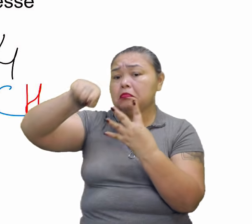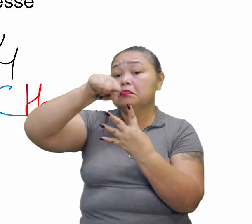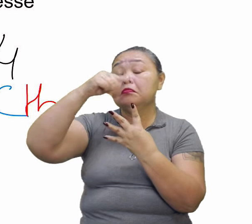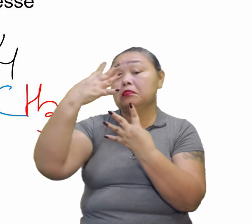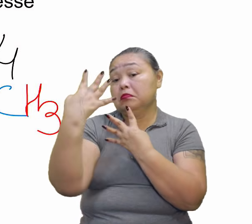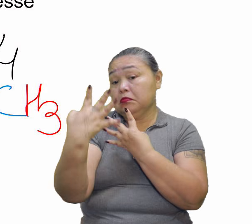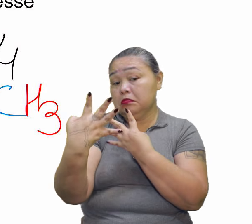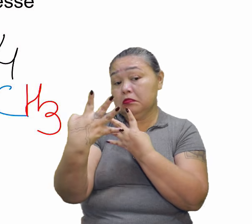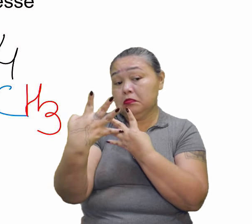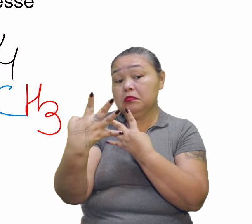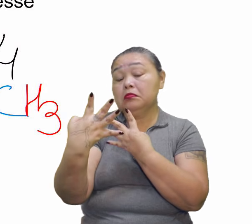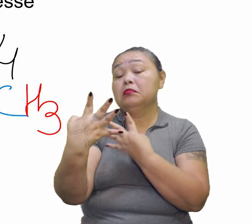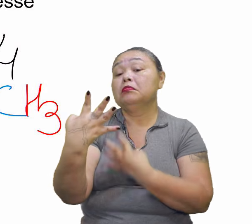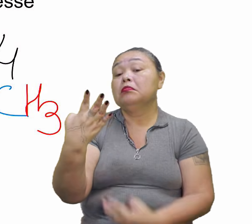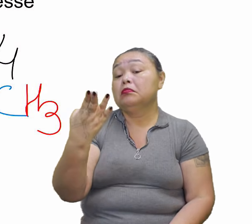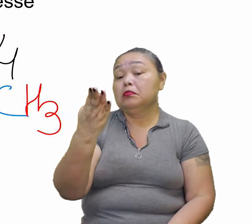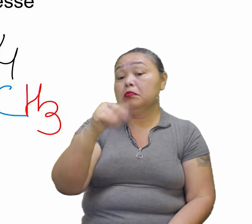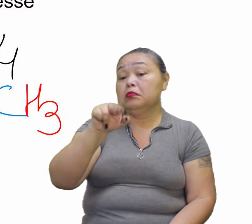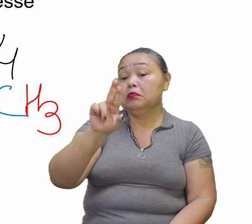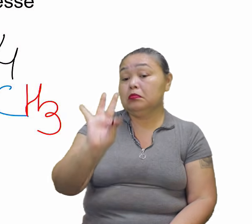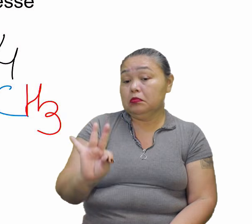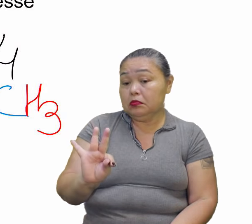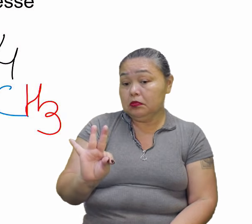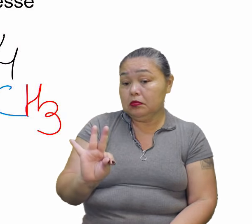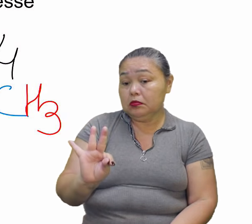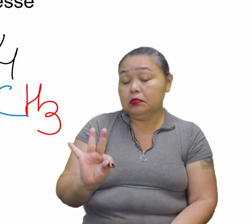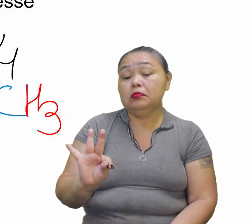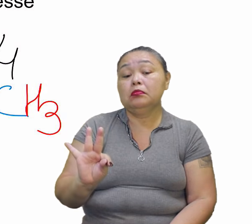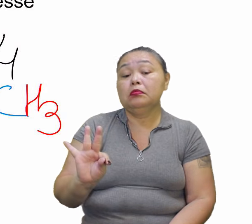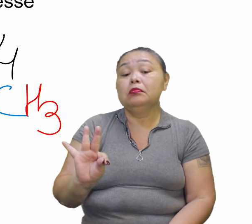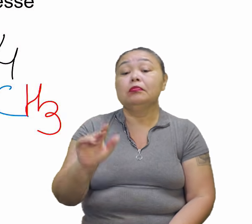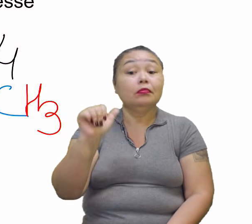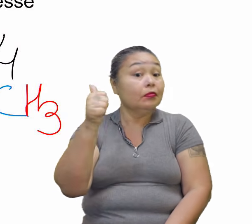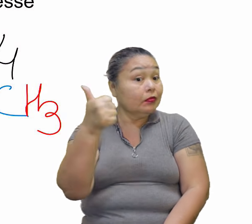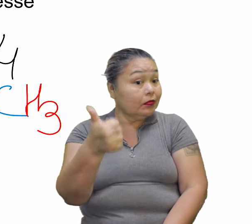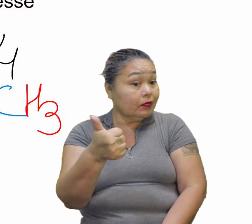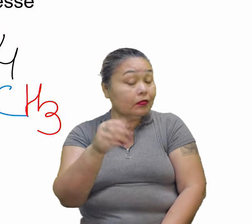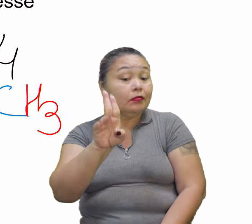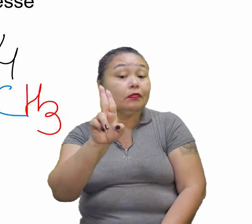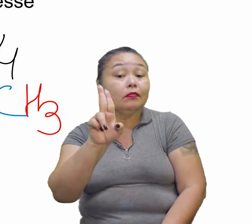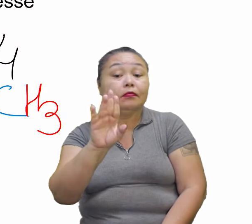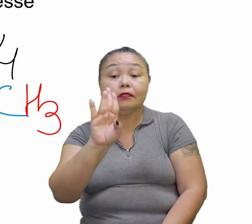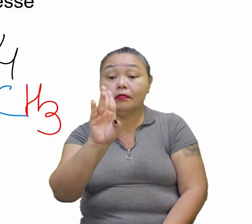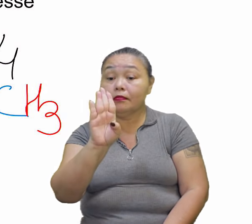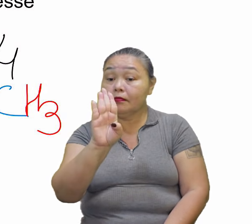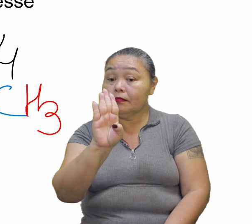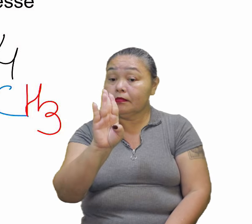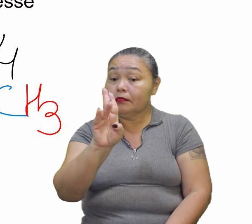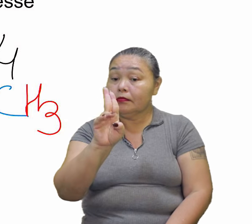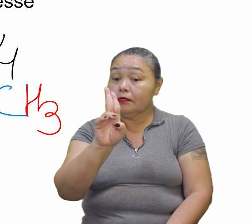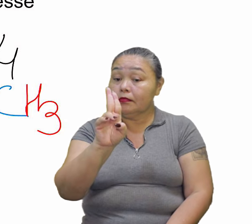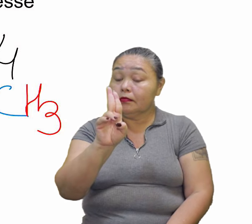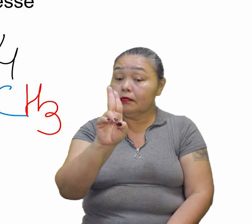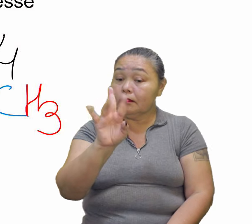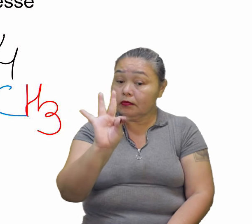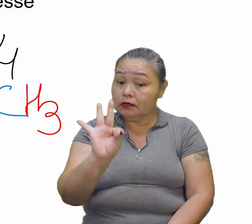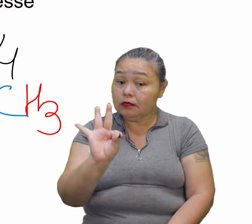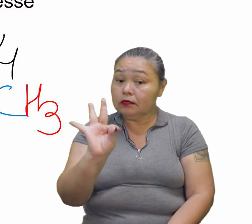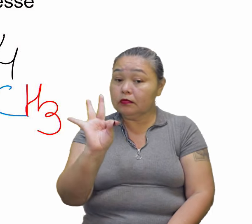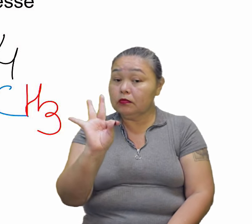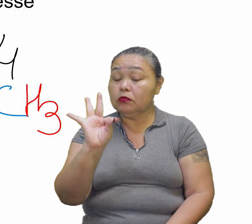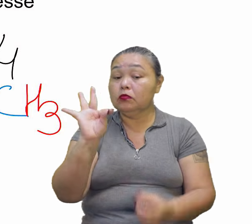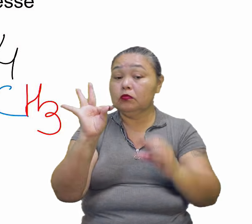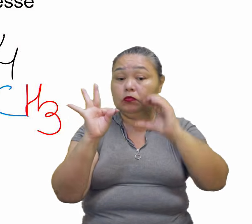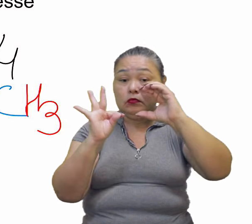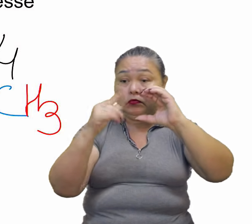de carbono, eu sei que é but. Não é isso? Se ele disse que a ligação dupla está